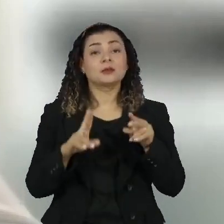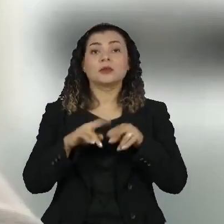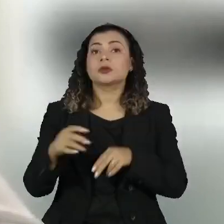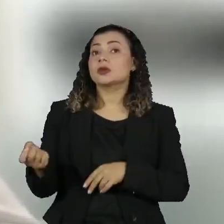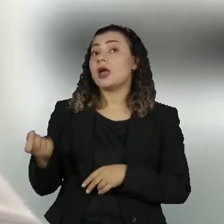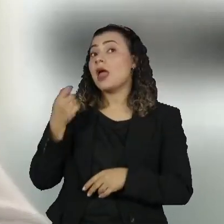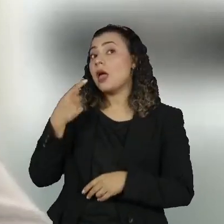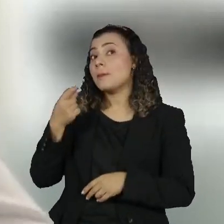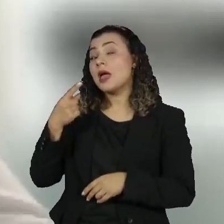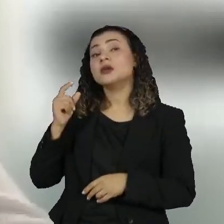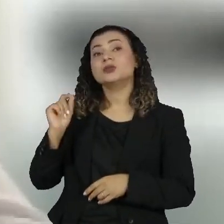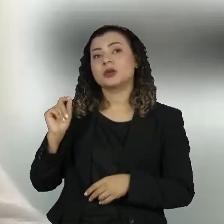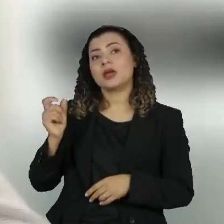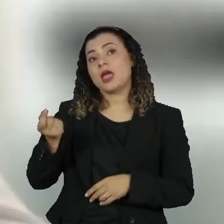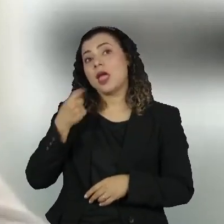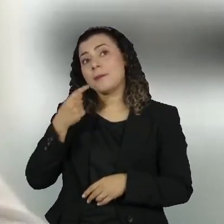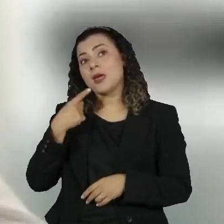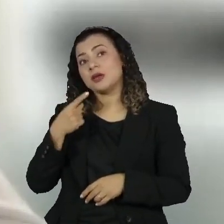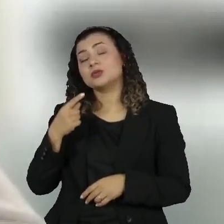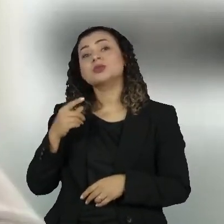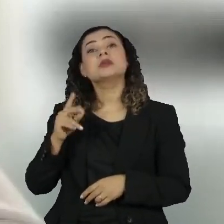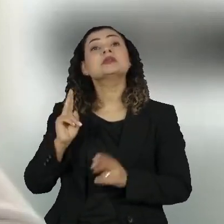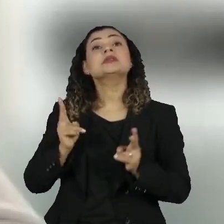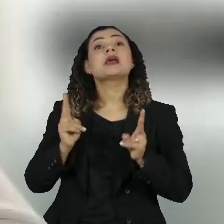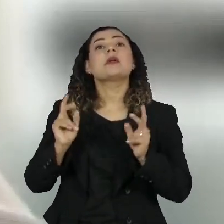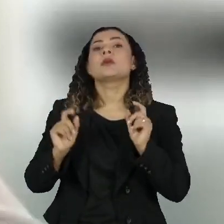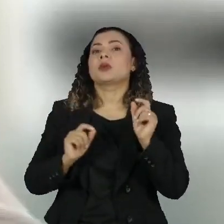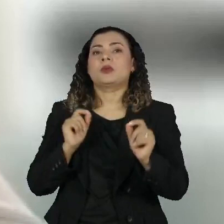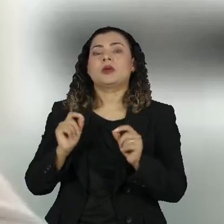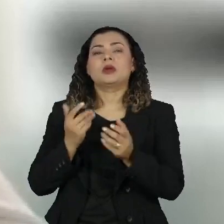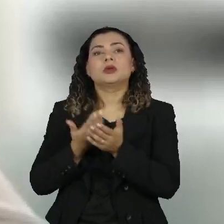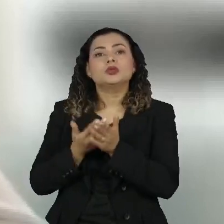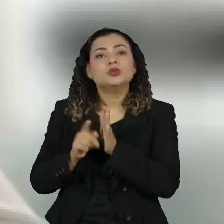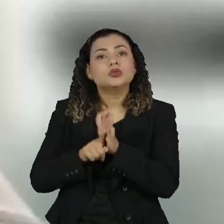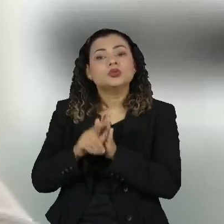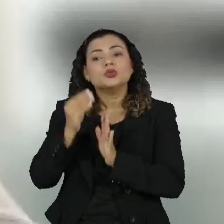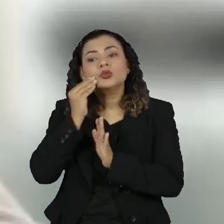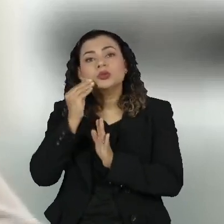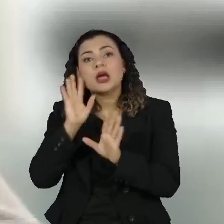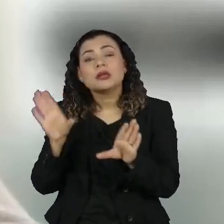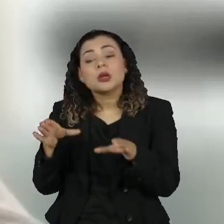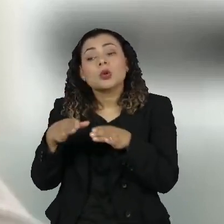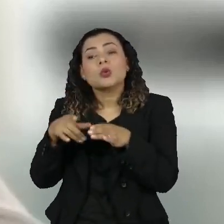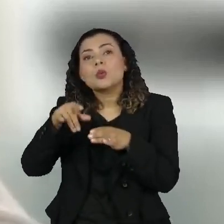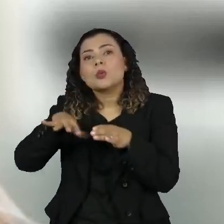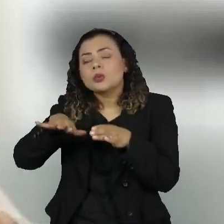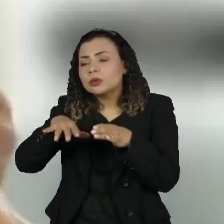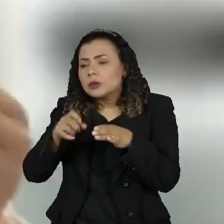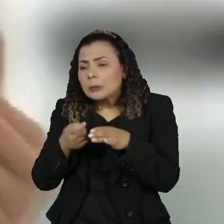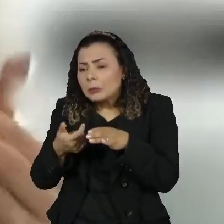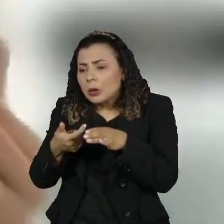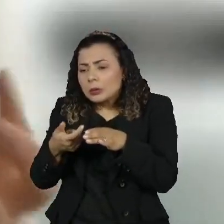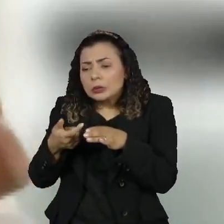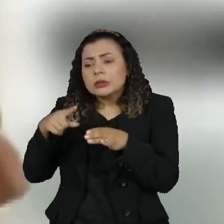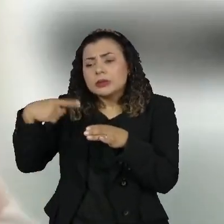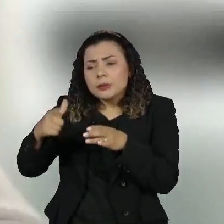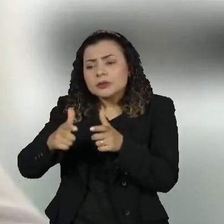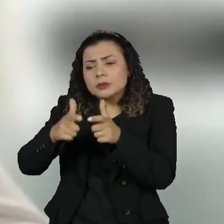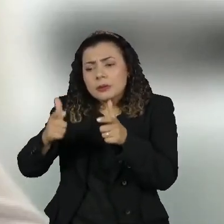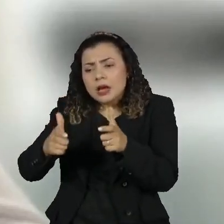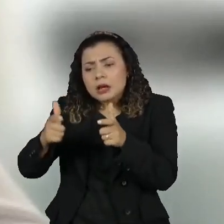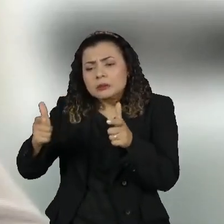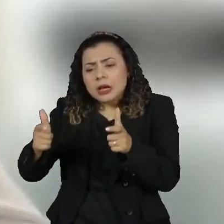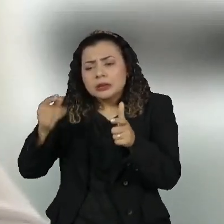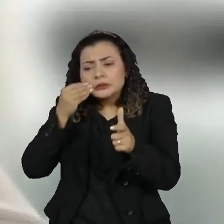ela é primeiro, digamos assim, estudada e testada em uma pequena população e depois isso vai se